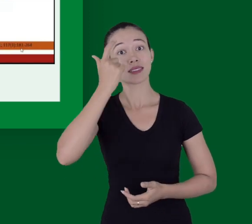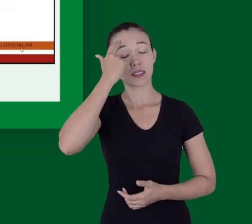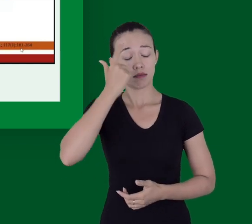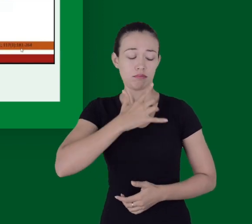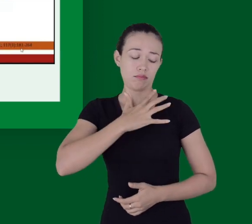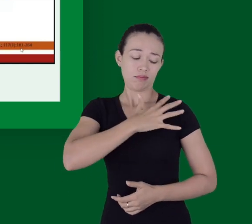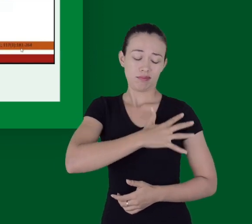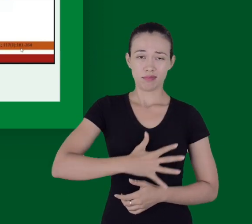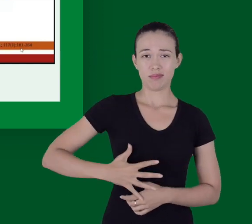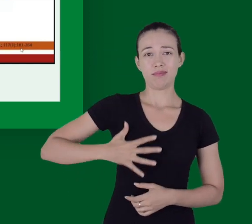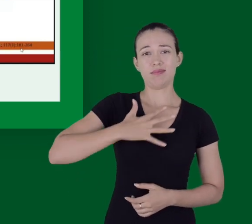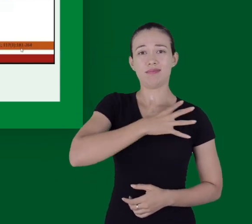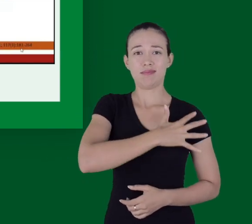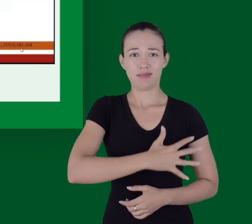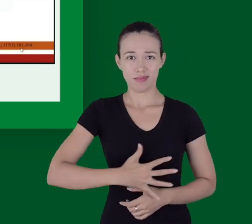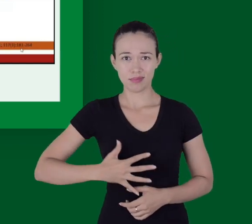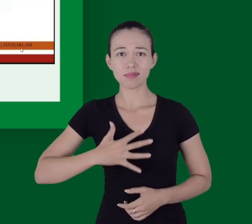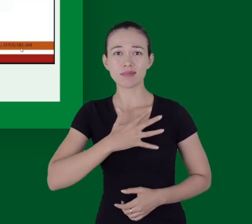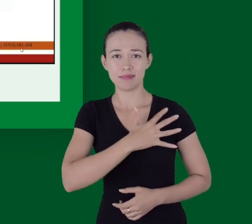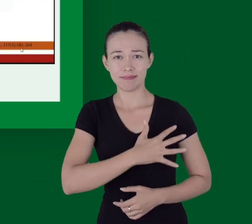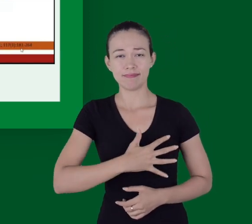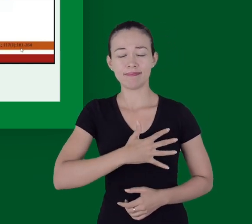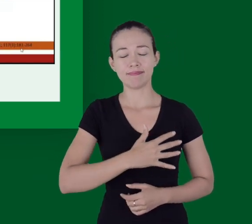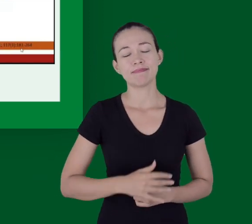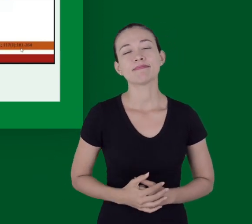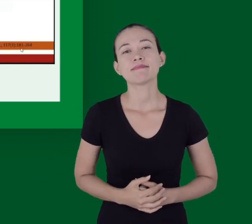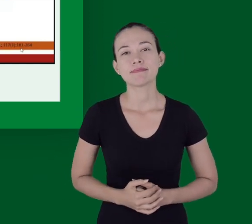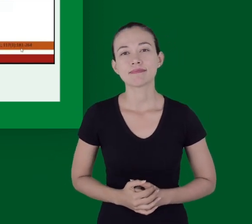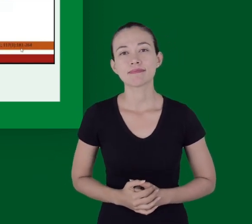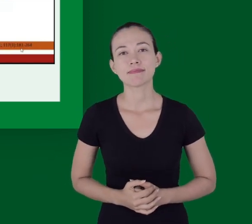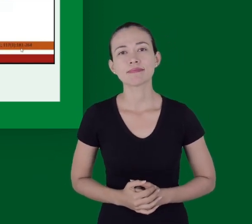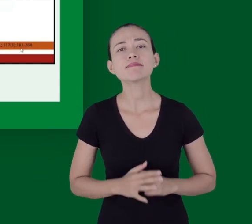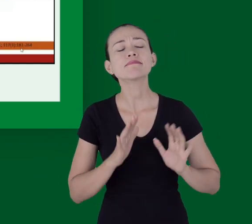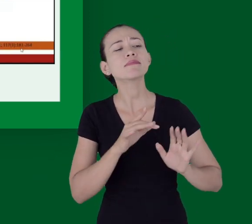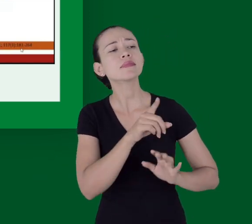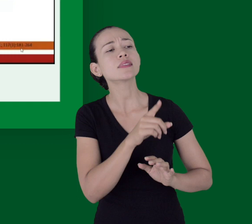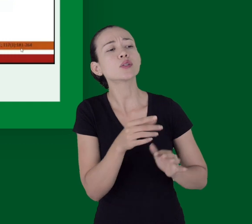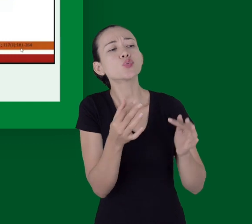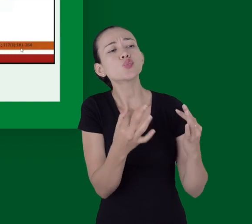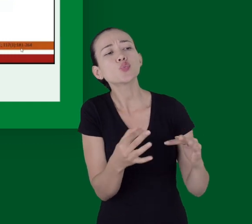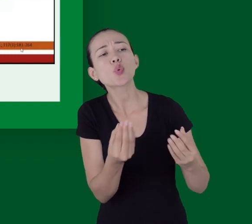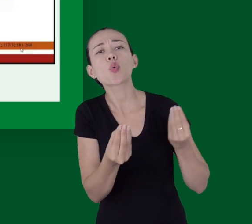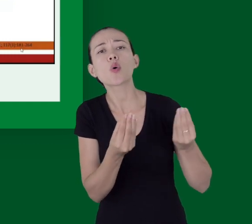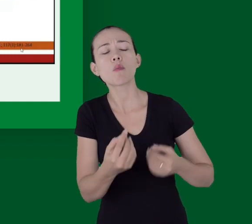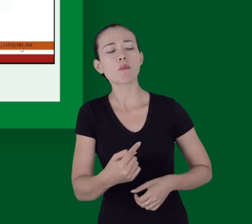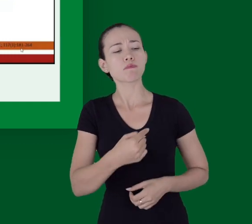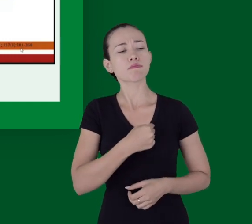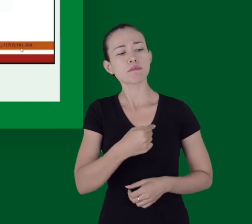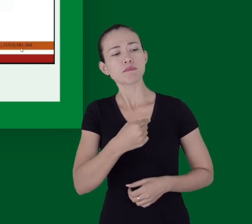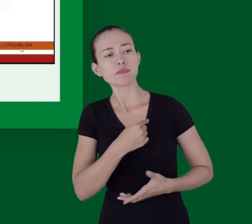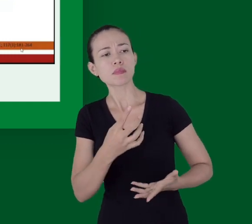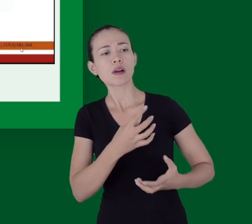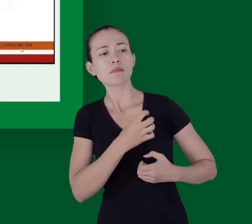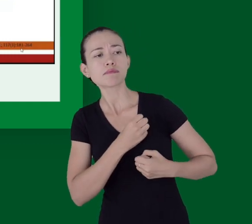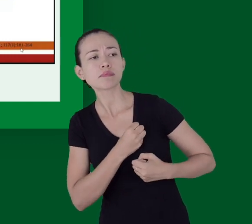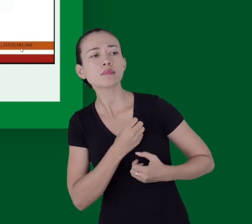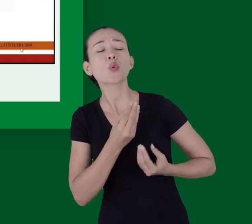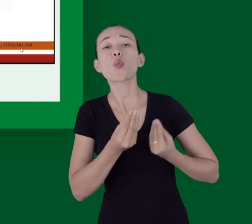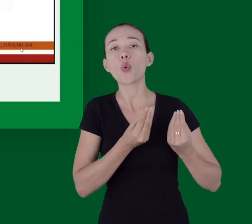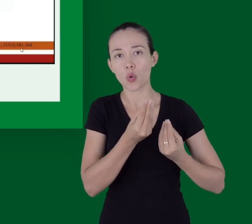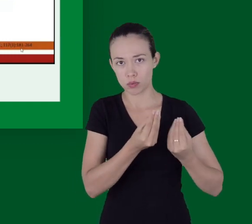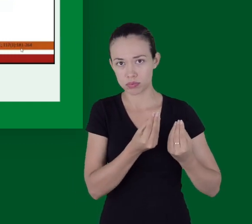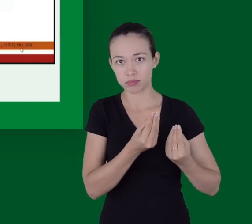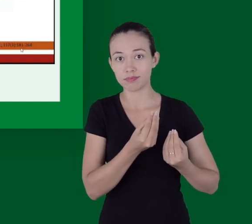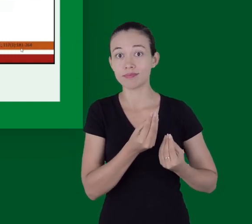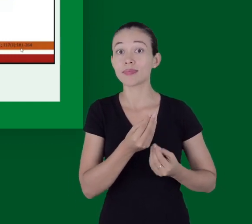ele sabe que está aqui, tá, retroesternal, tá precordial, ela geralmente é mal localizada mesmo. E como ela é em aperto,